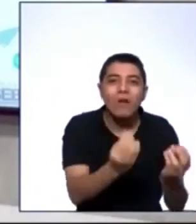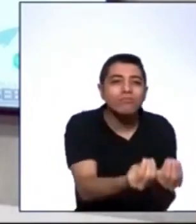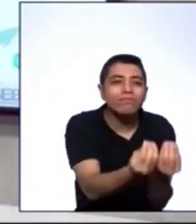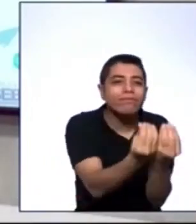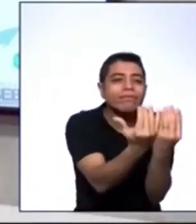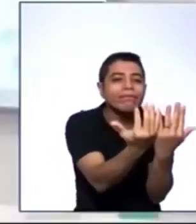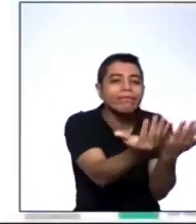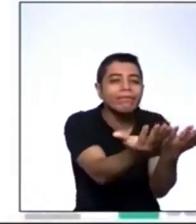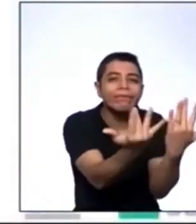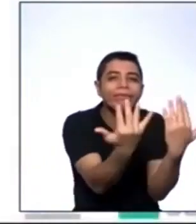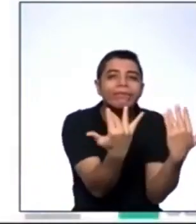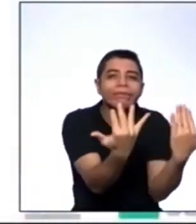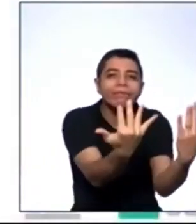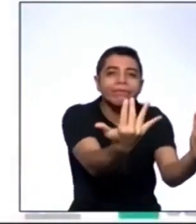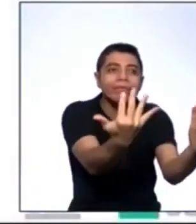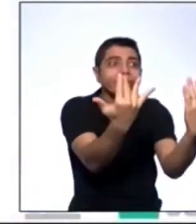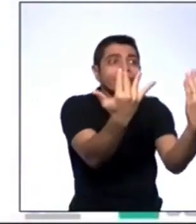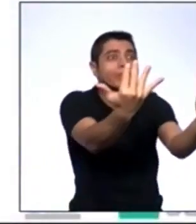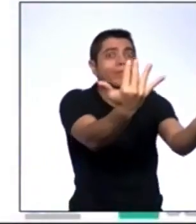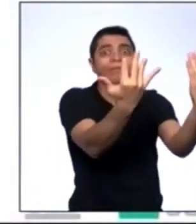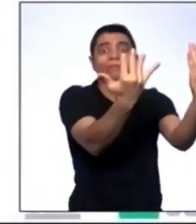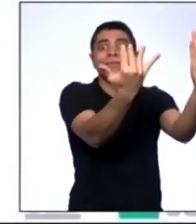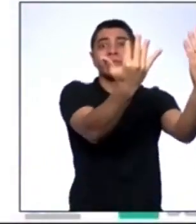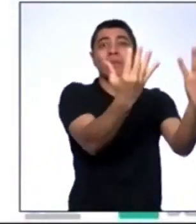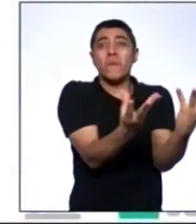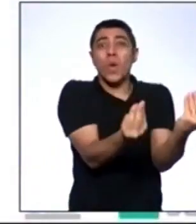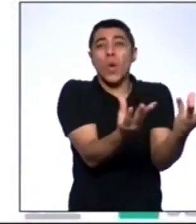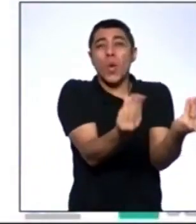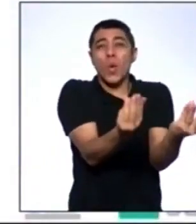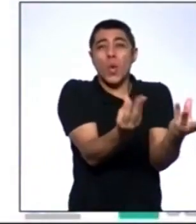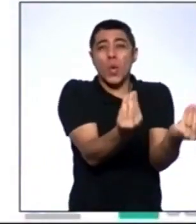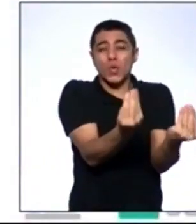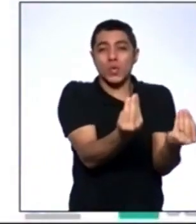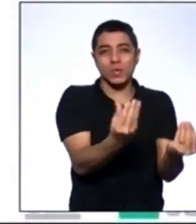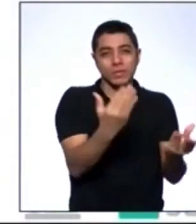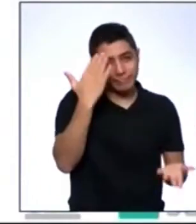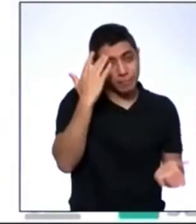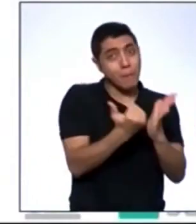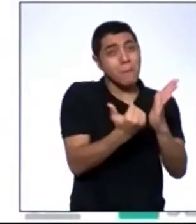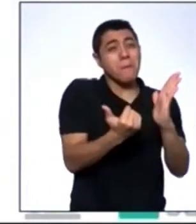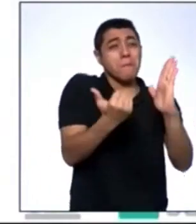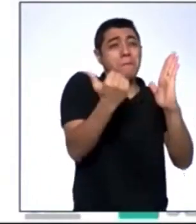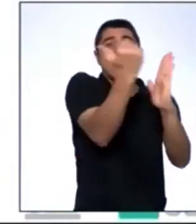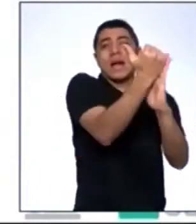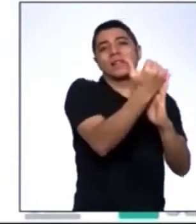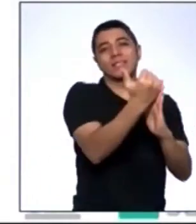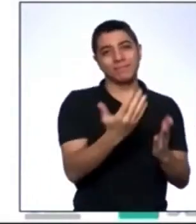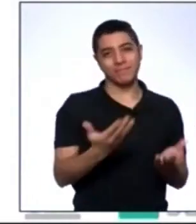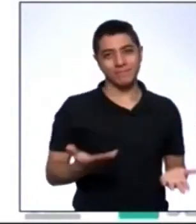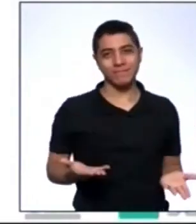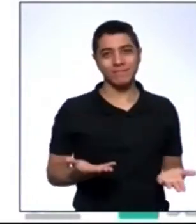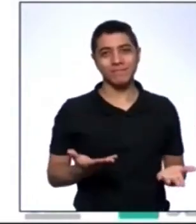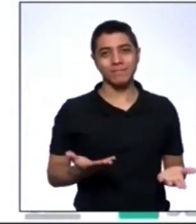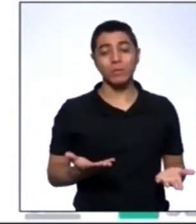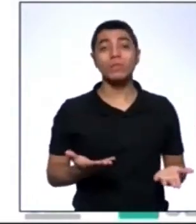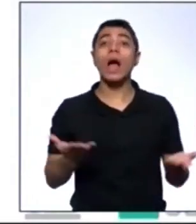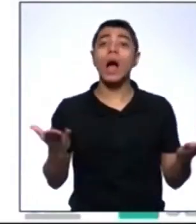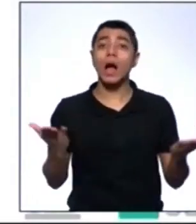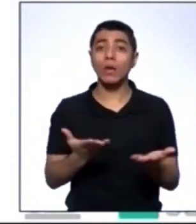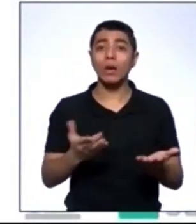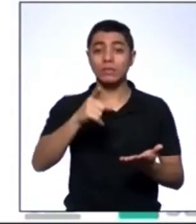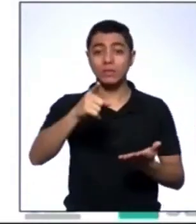aí, ó. Aí nós vamos observar que teve um crescimento exagerado. As algas que estão mais para cima